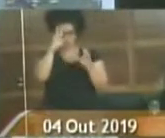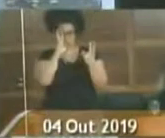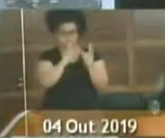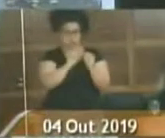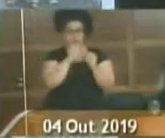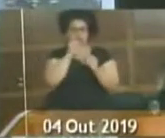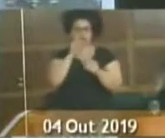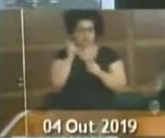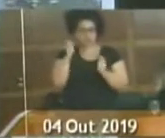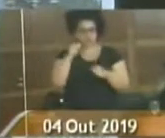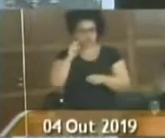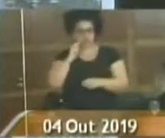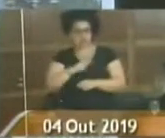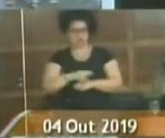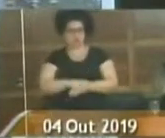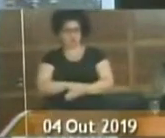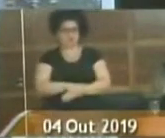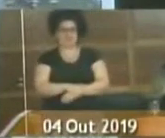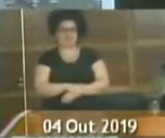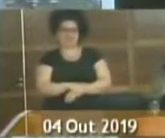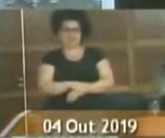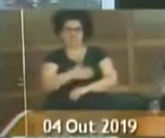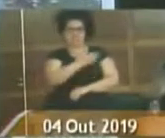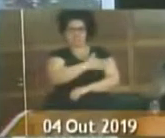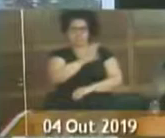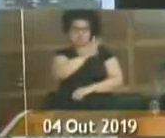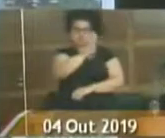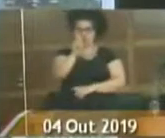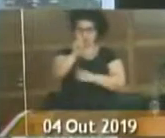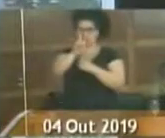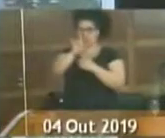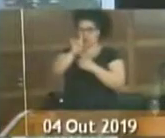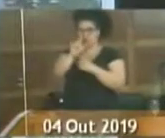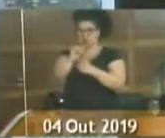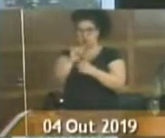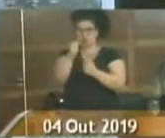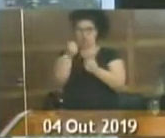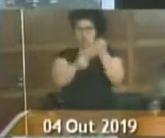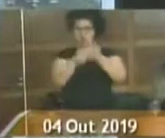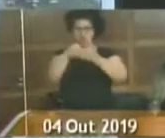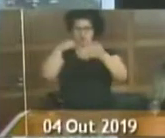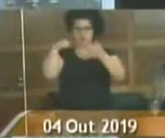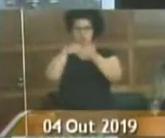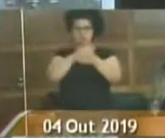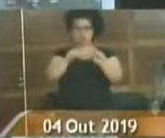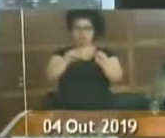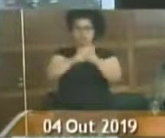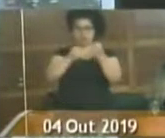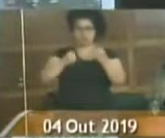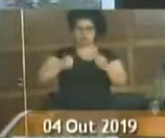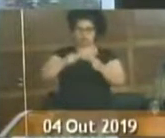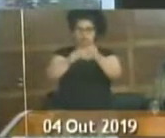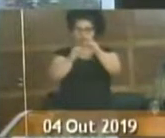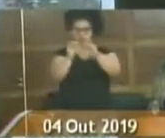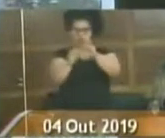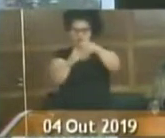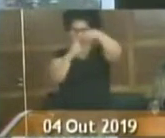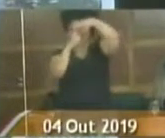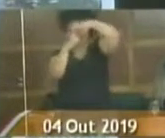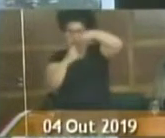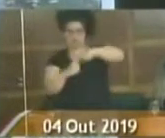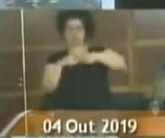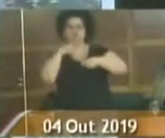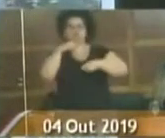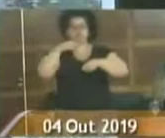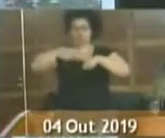para ver? A vida foi atropelada, ela teve uma fratura na coluna. E aí ela não conseguia mexer as perninhas de